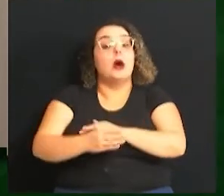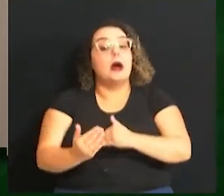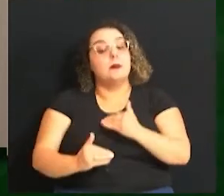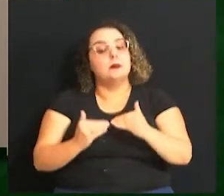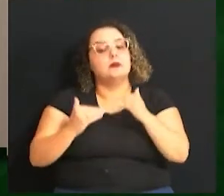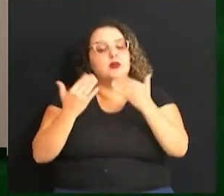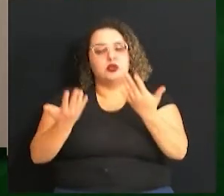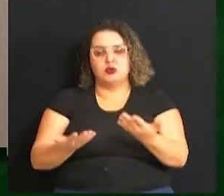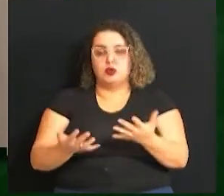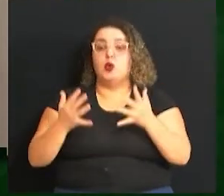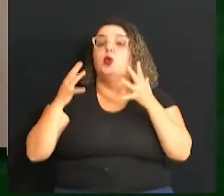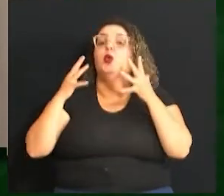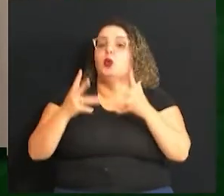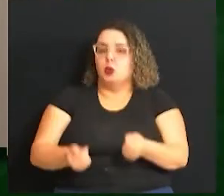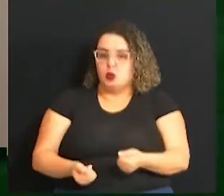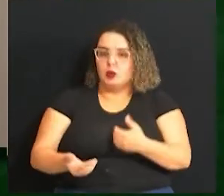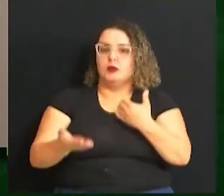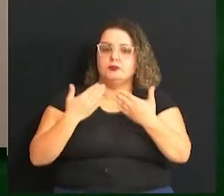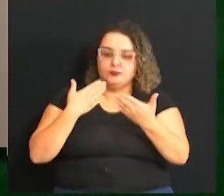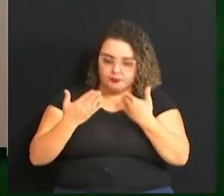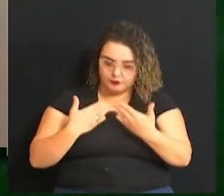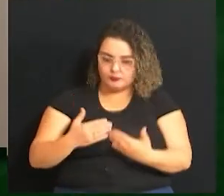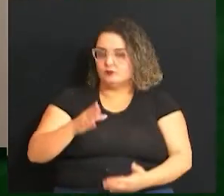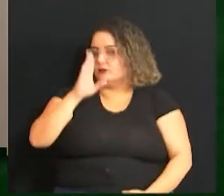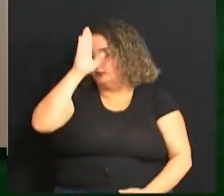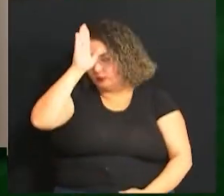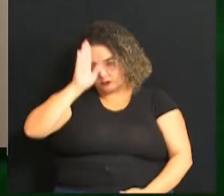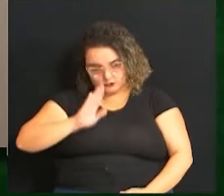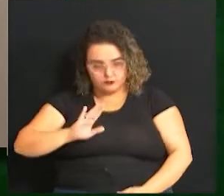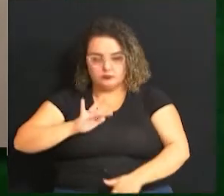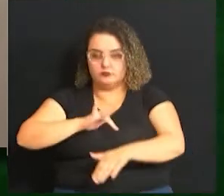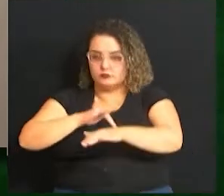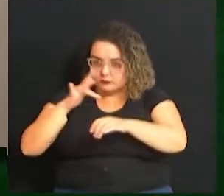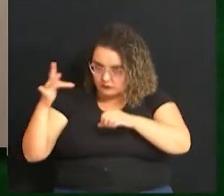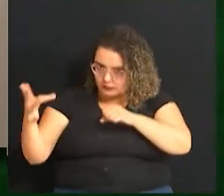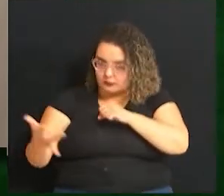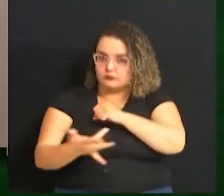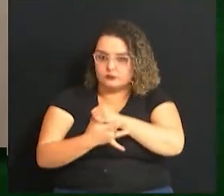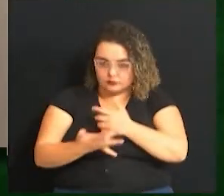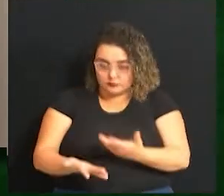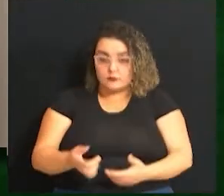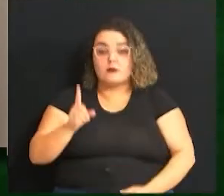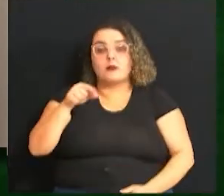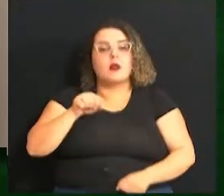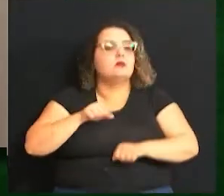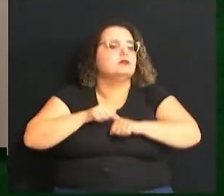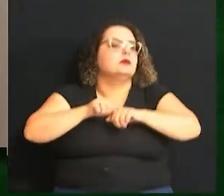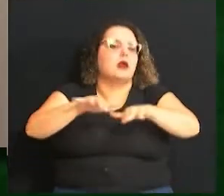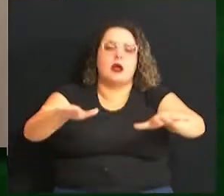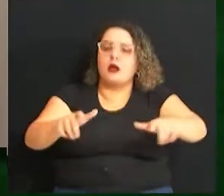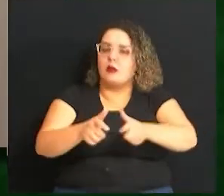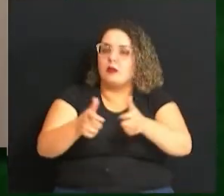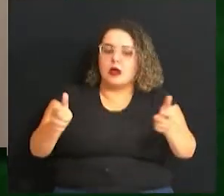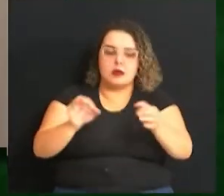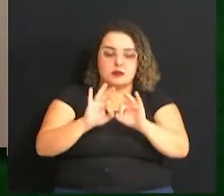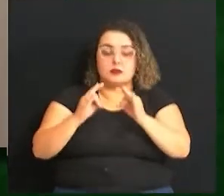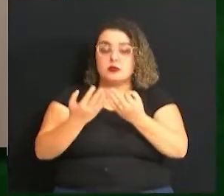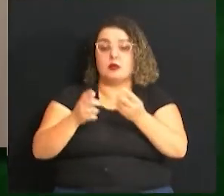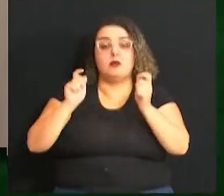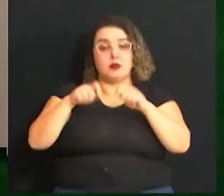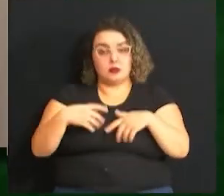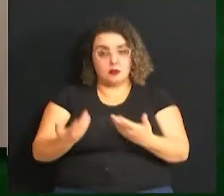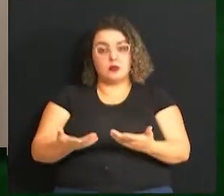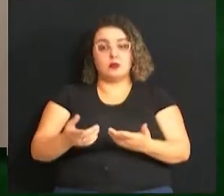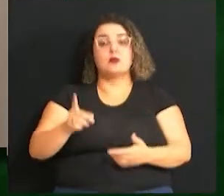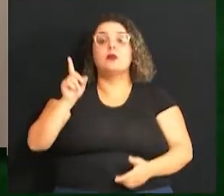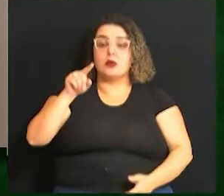hábitos que a gente constrói. Então, toda a minha comunicação gratuita nas redes sociais é para abranger o máximo de famílias